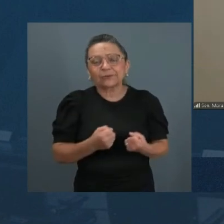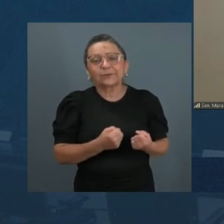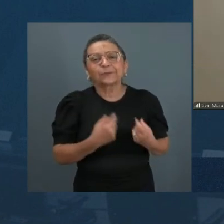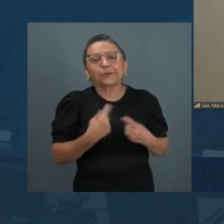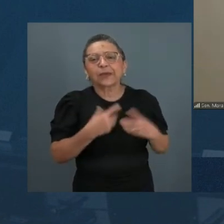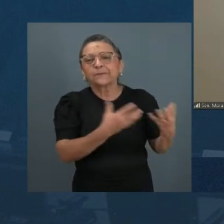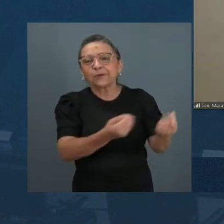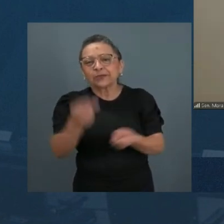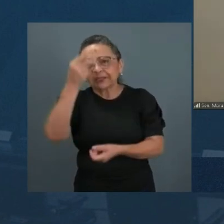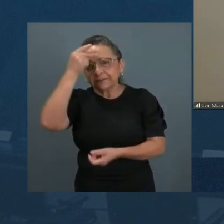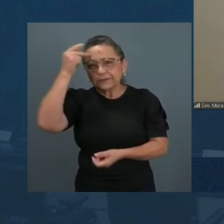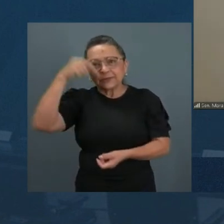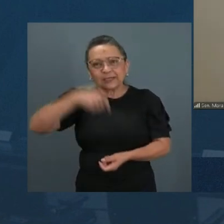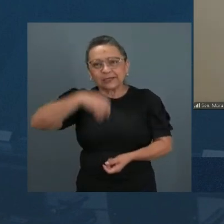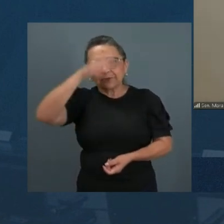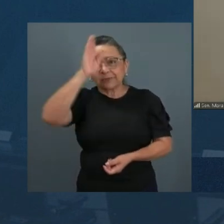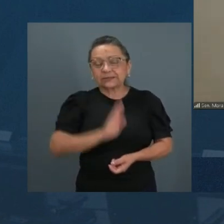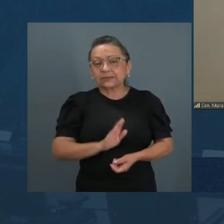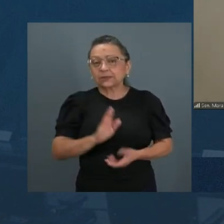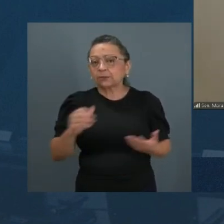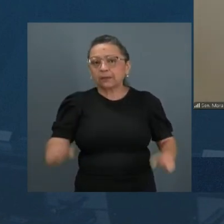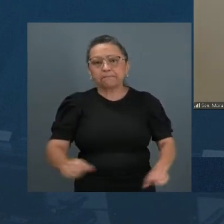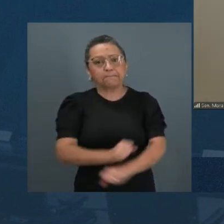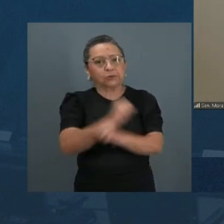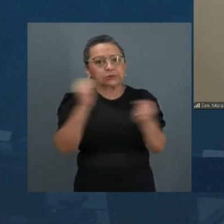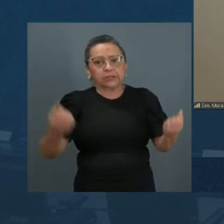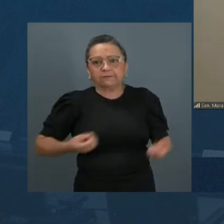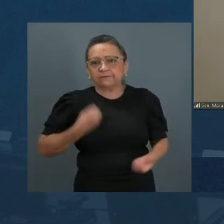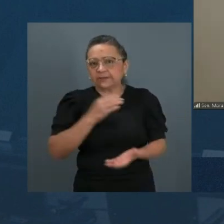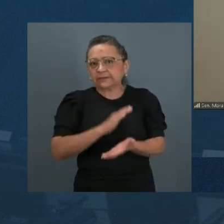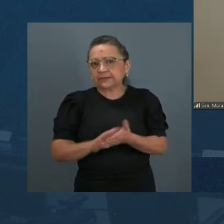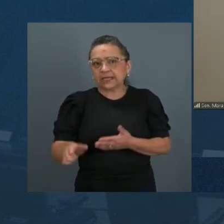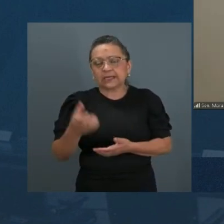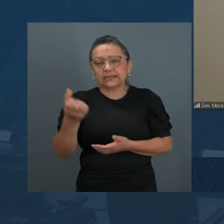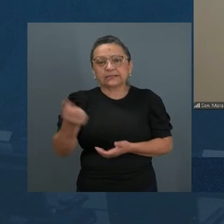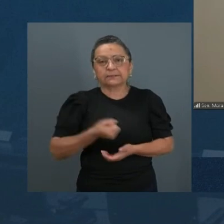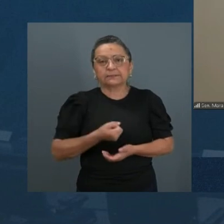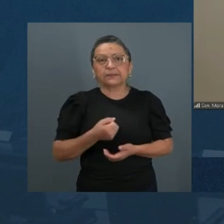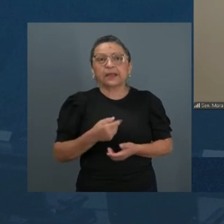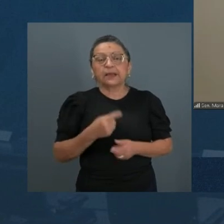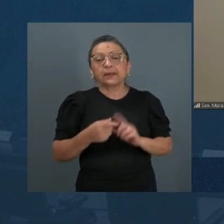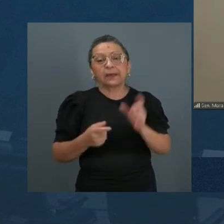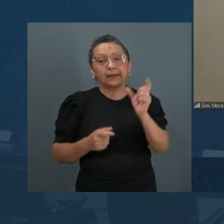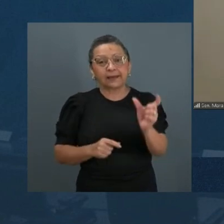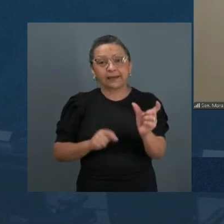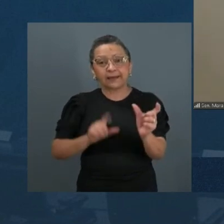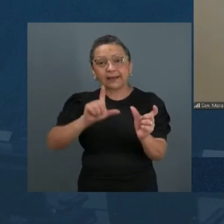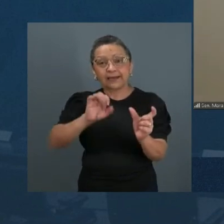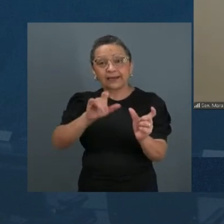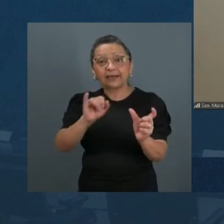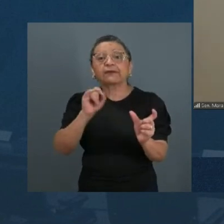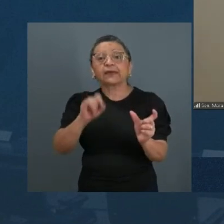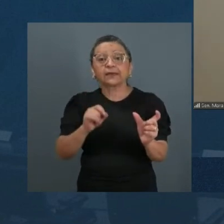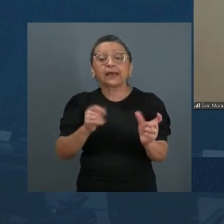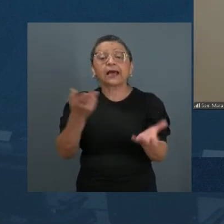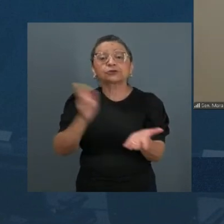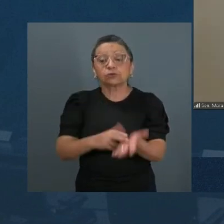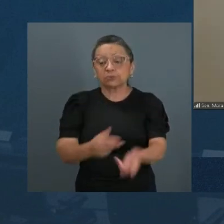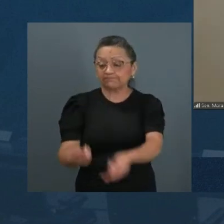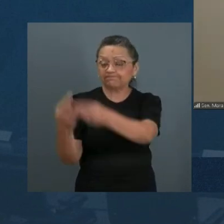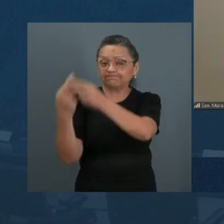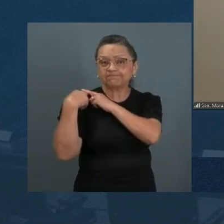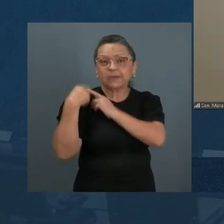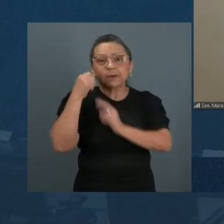país, é impossível viver sem isso. Esse leve está nas costas das mulheres